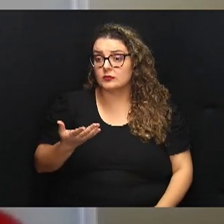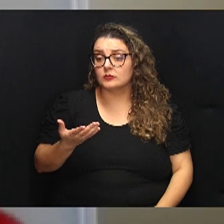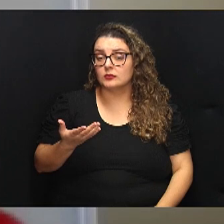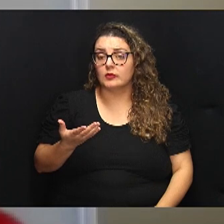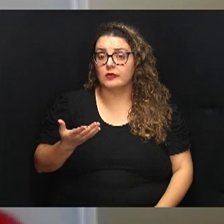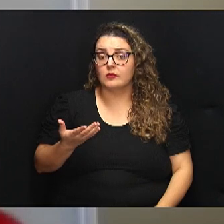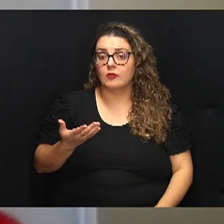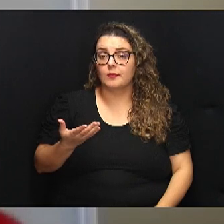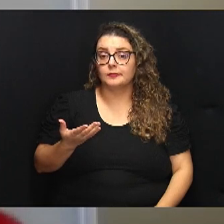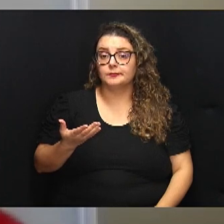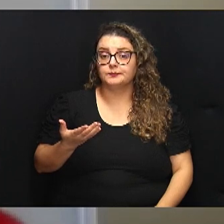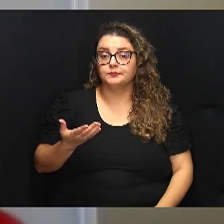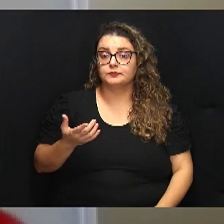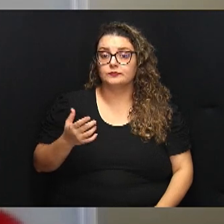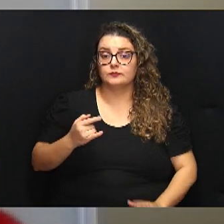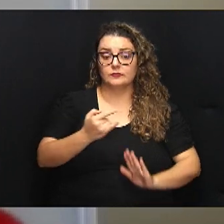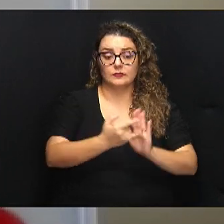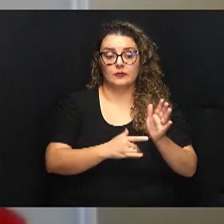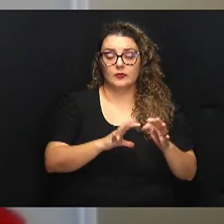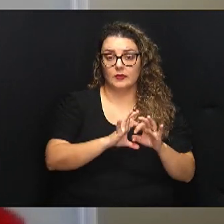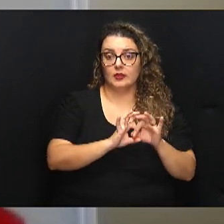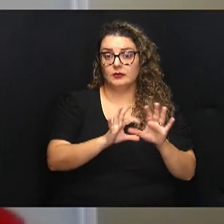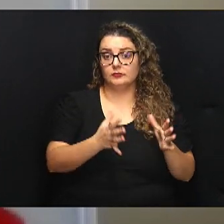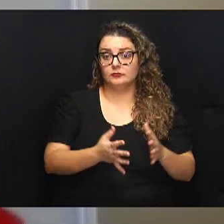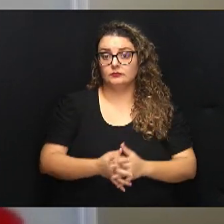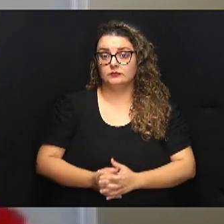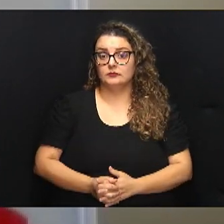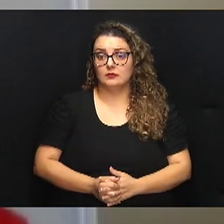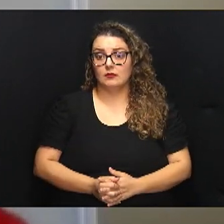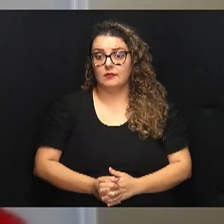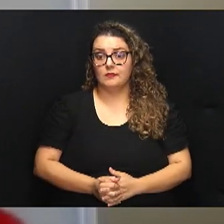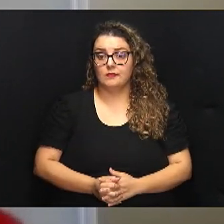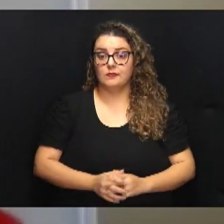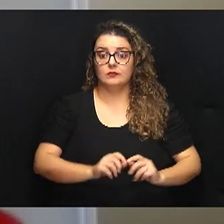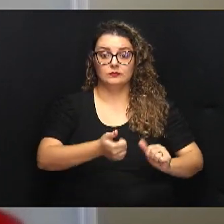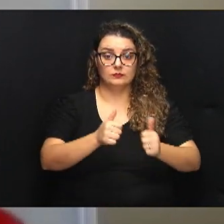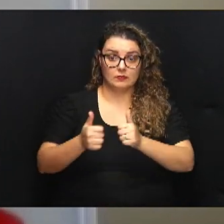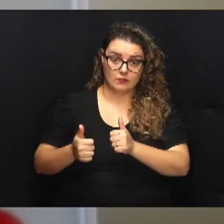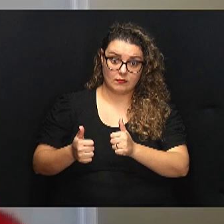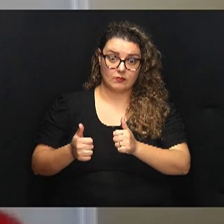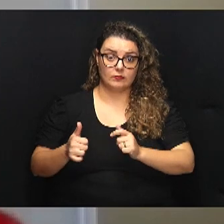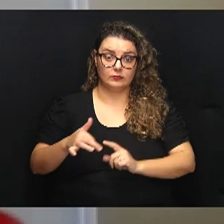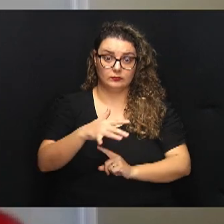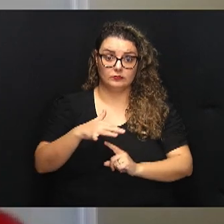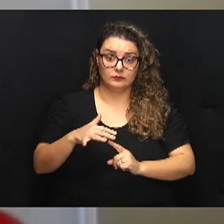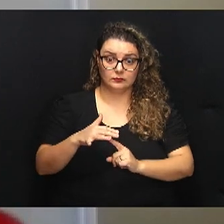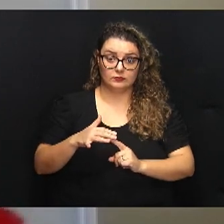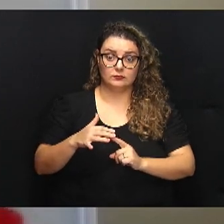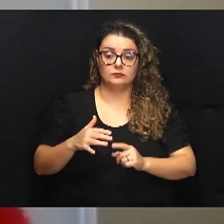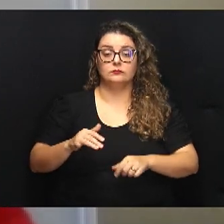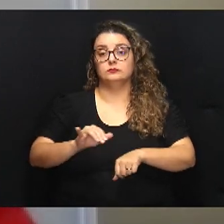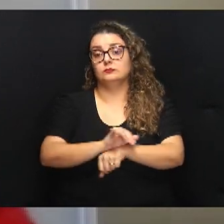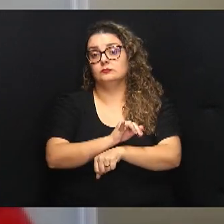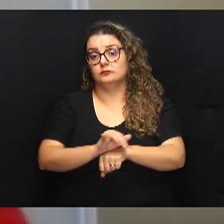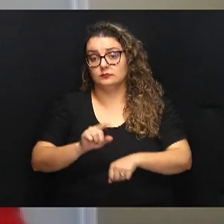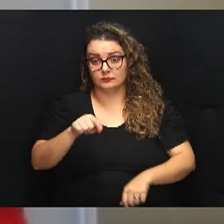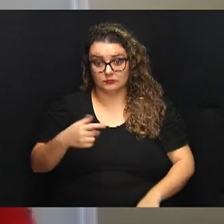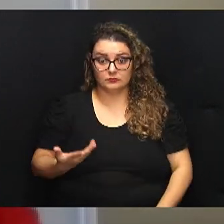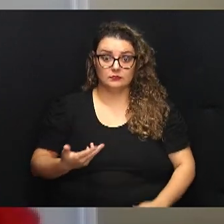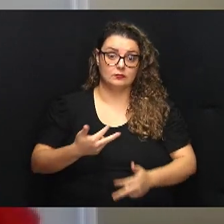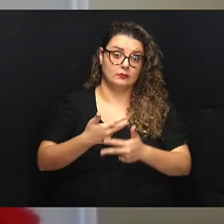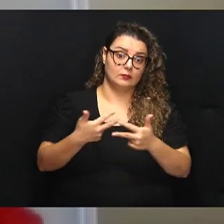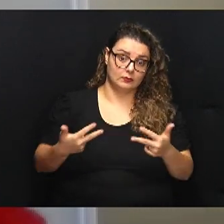do licenciamento de avaliações ambientais estratégicas, que é uma coisa